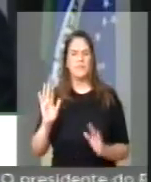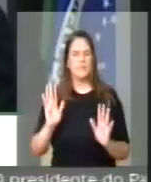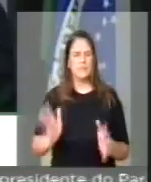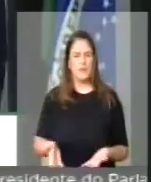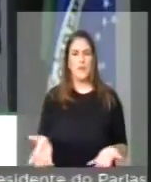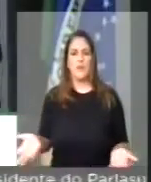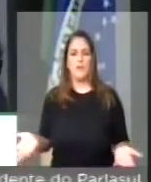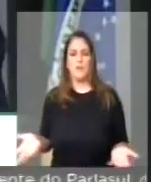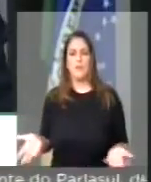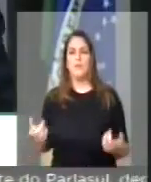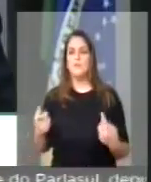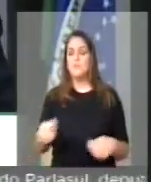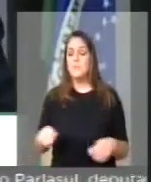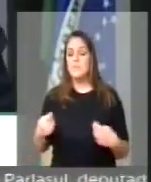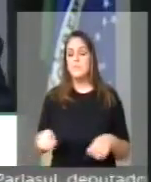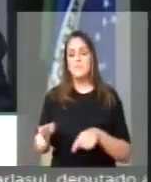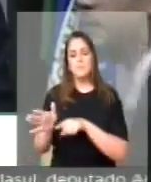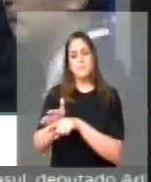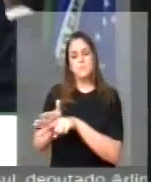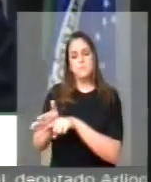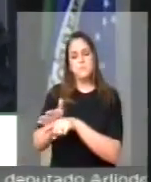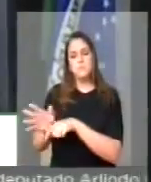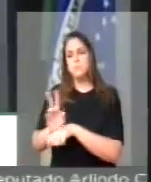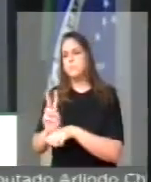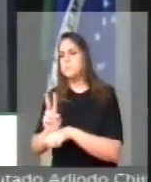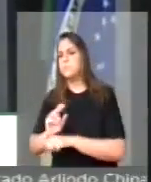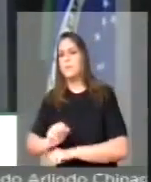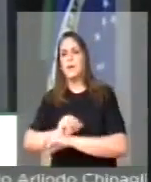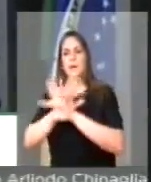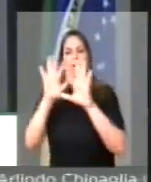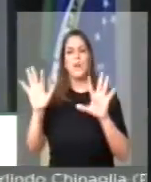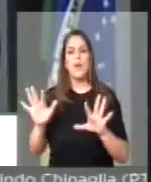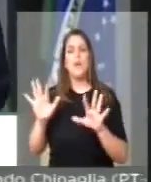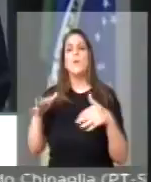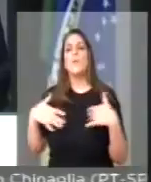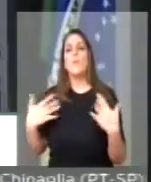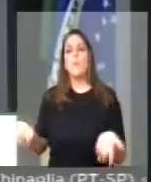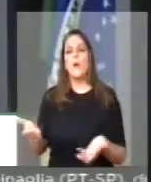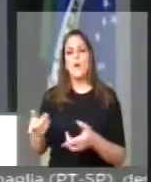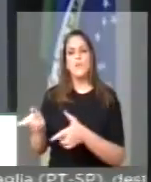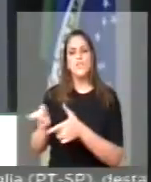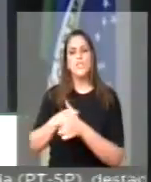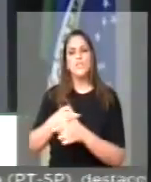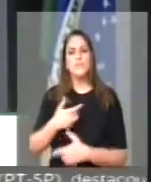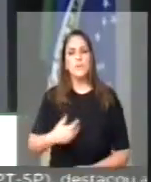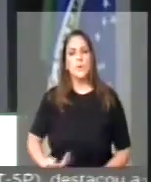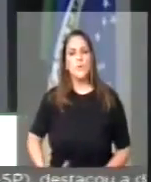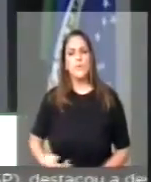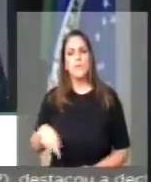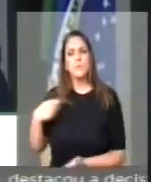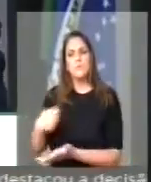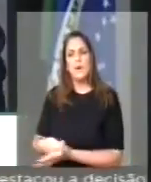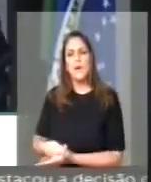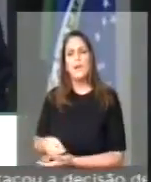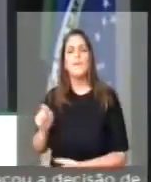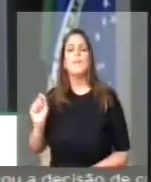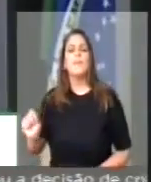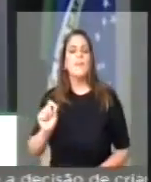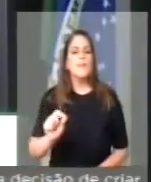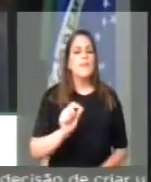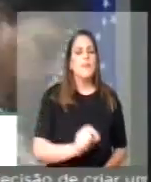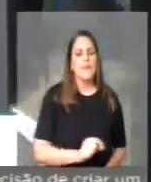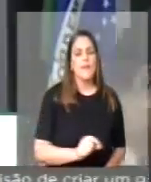Previdência. Temos que ter sim uma auditoria para ter clareza. Tem déficit? Qual é o déficit? Tem devedores? Está cobrando de todos os devedores?